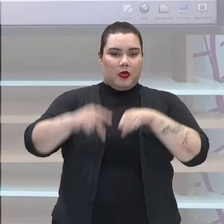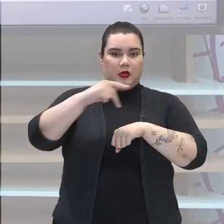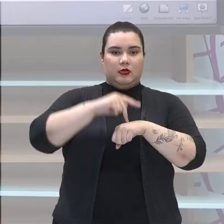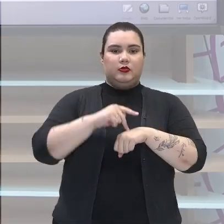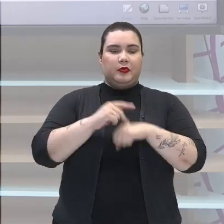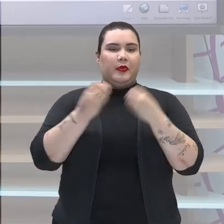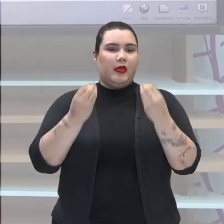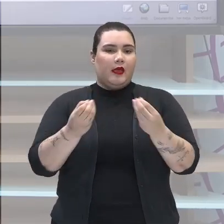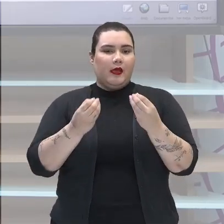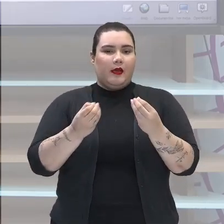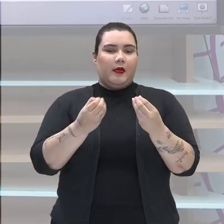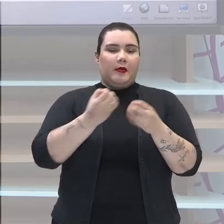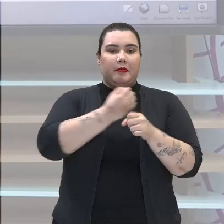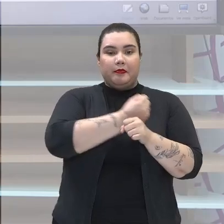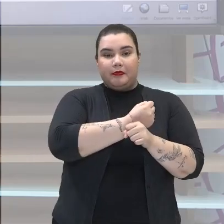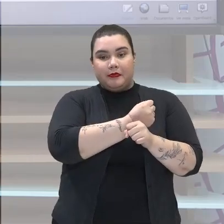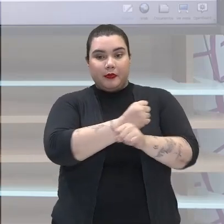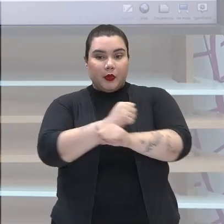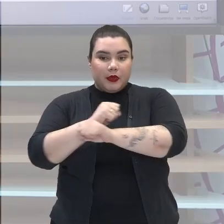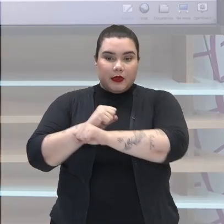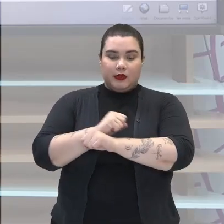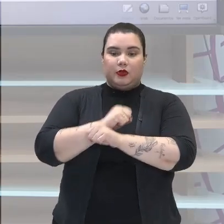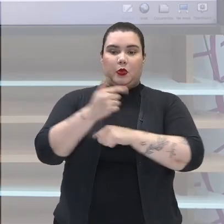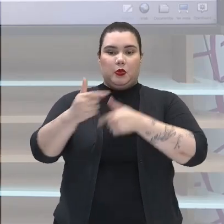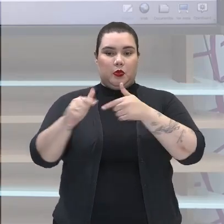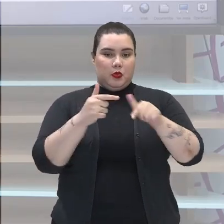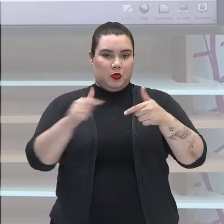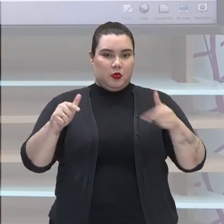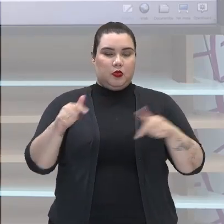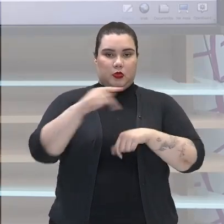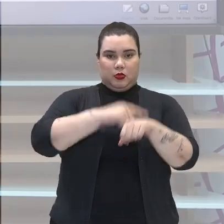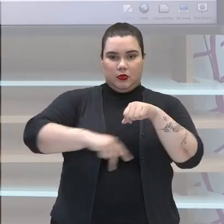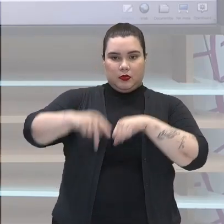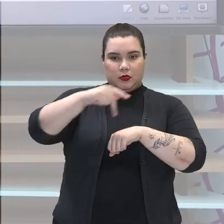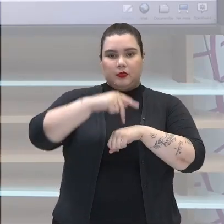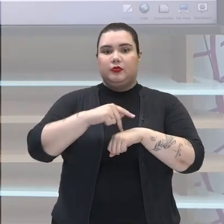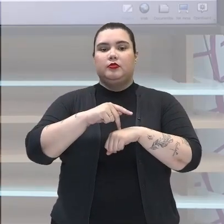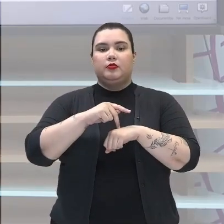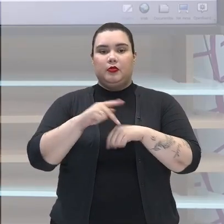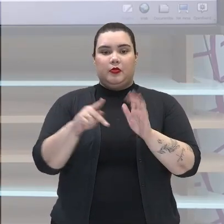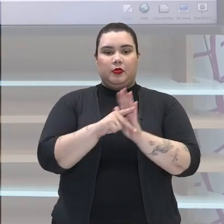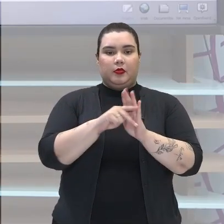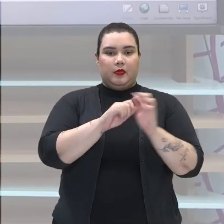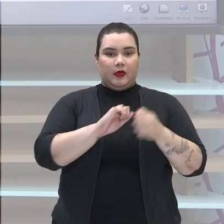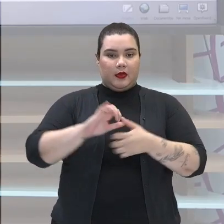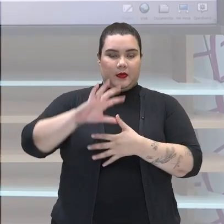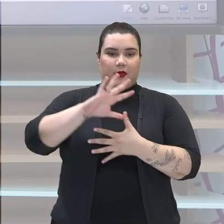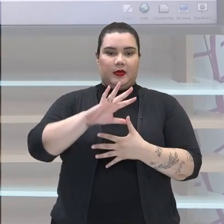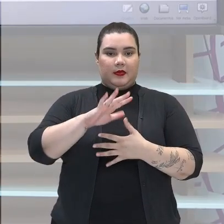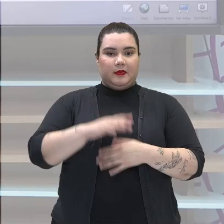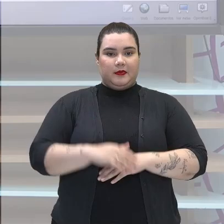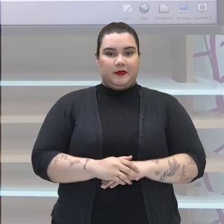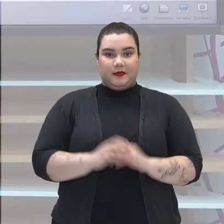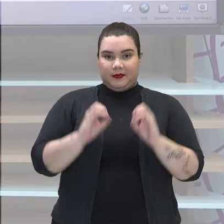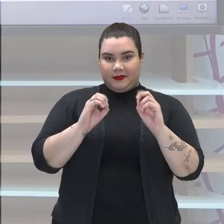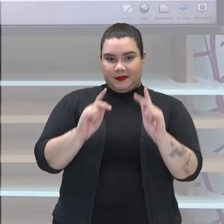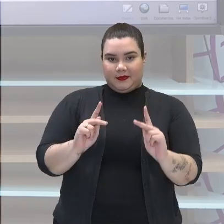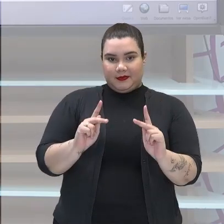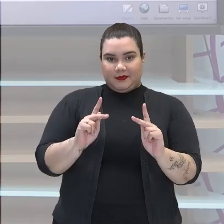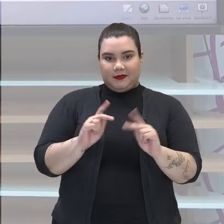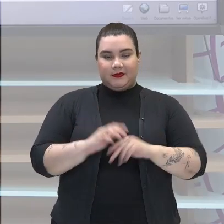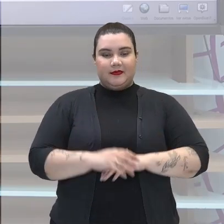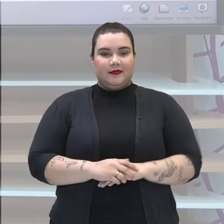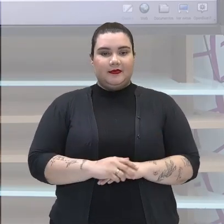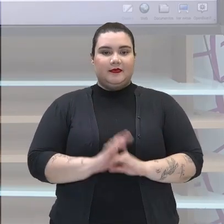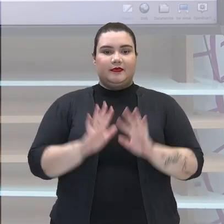de proteção, né, dos outros países do continente americano. Tudo bem? E